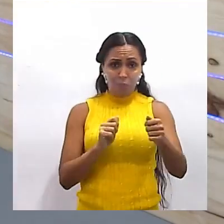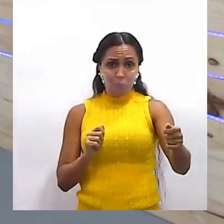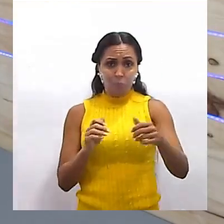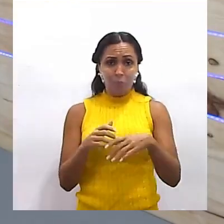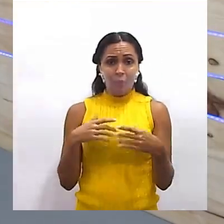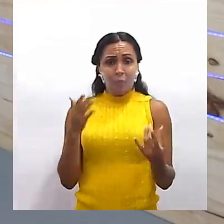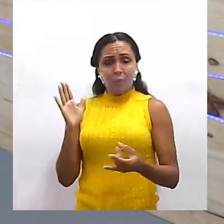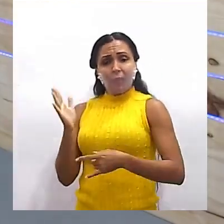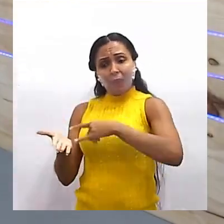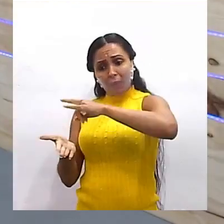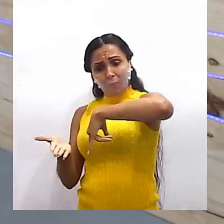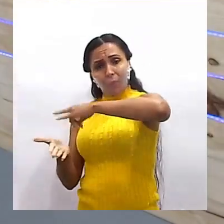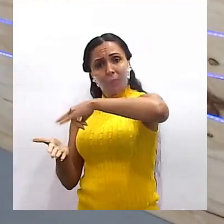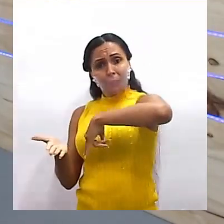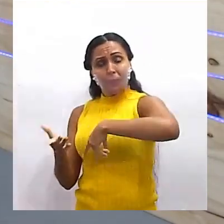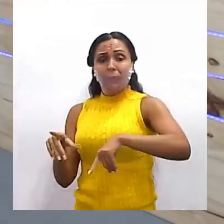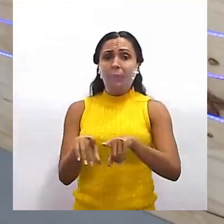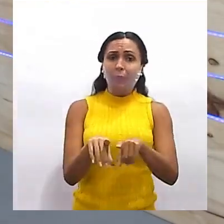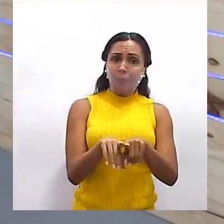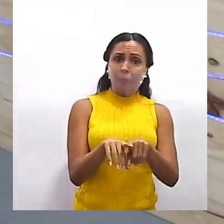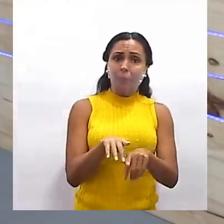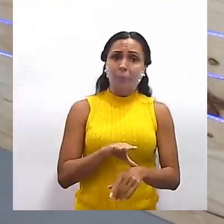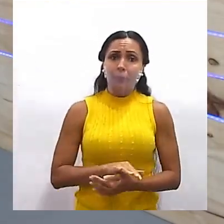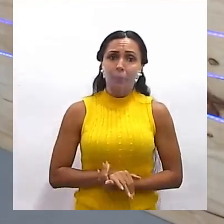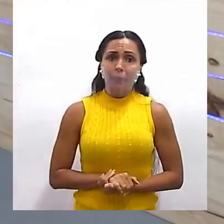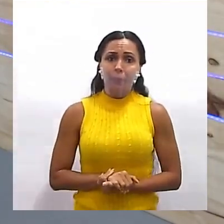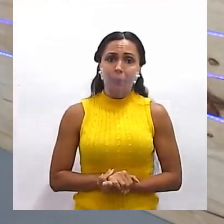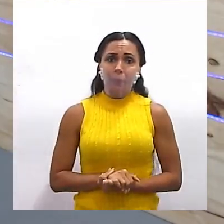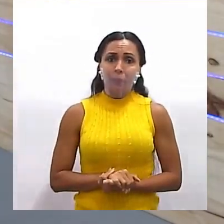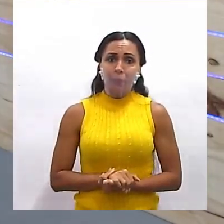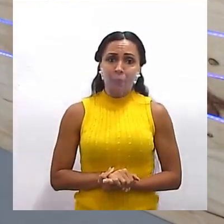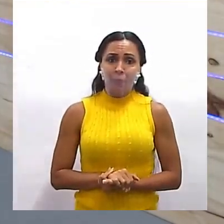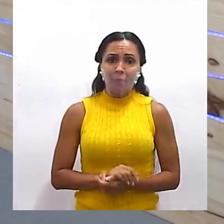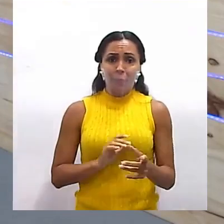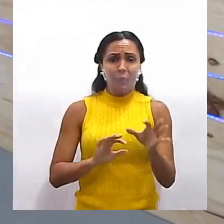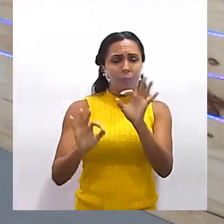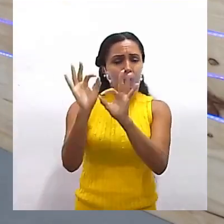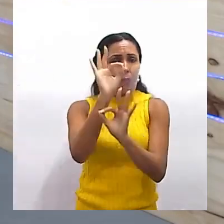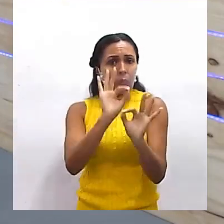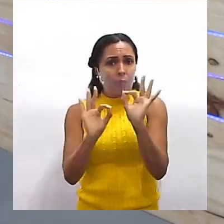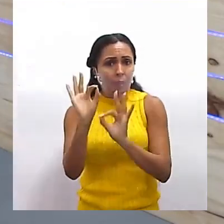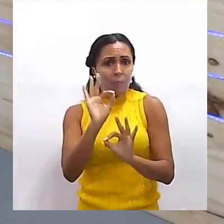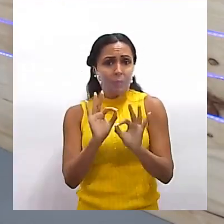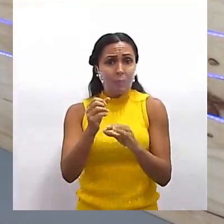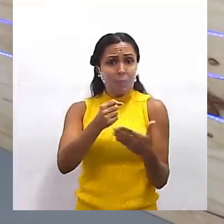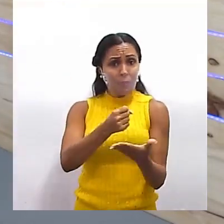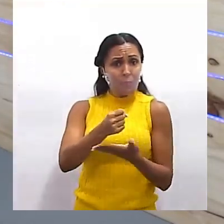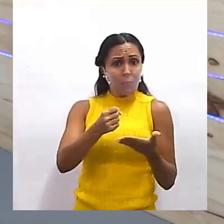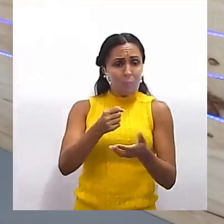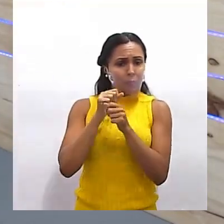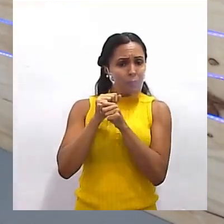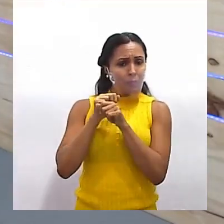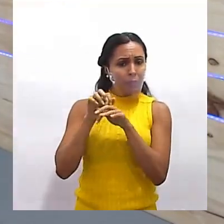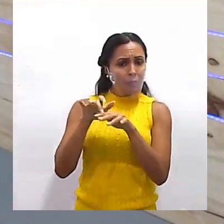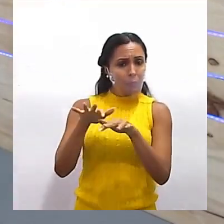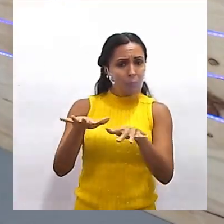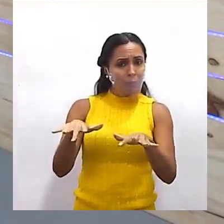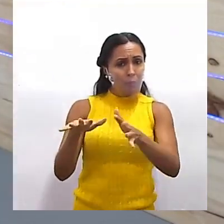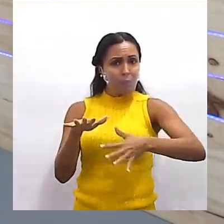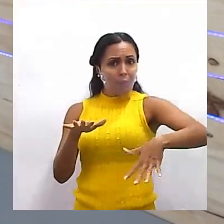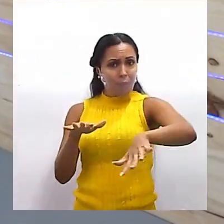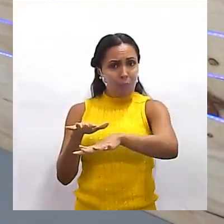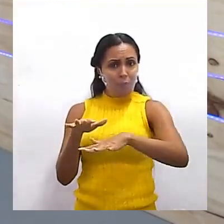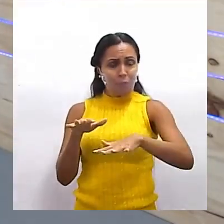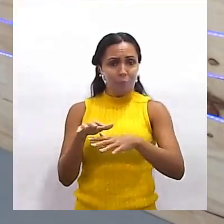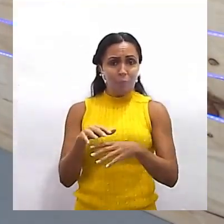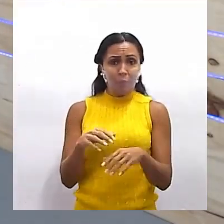fiscal. Essa parte de roteirização, com base na distribuição em determinada área geográfica, o